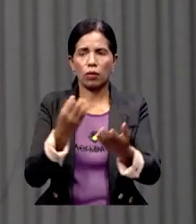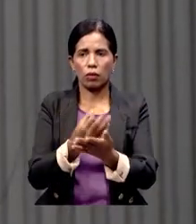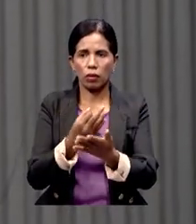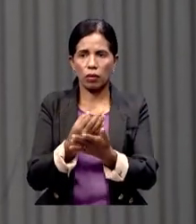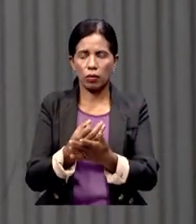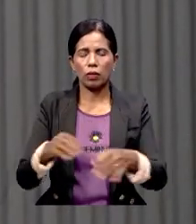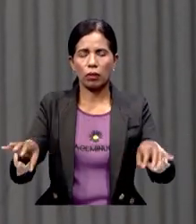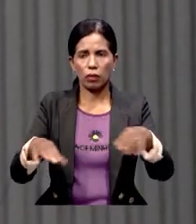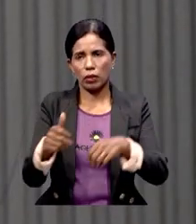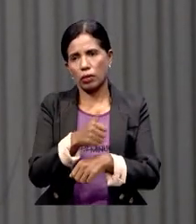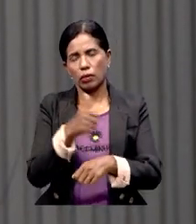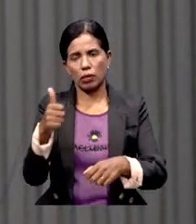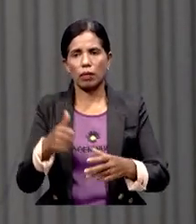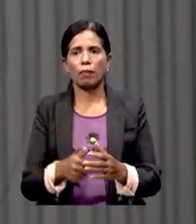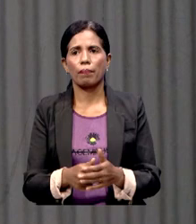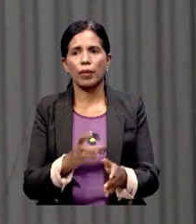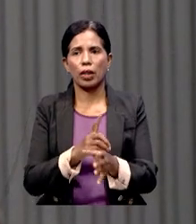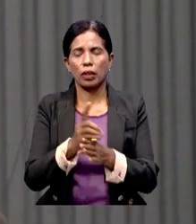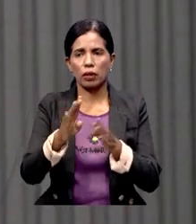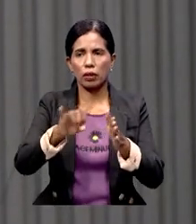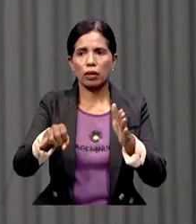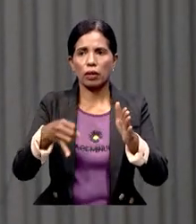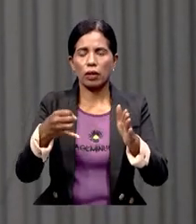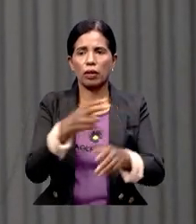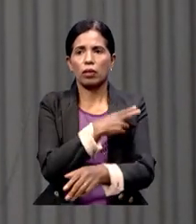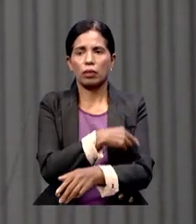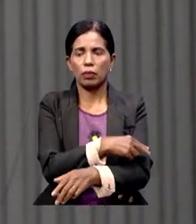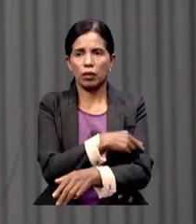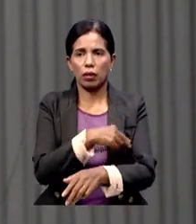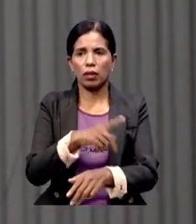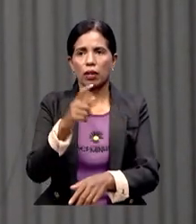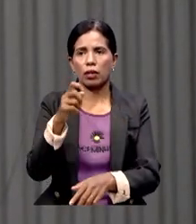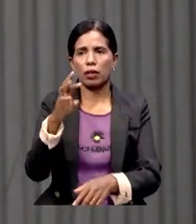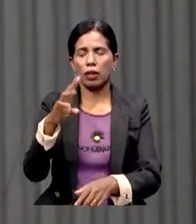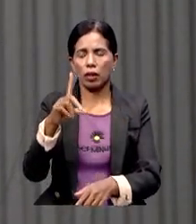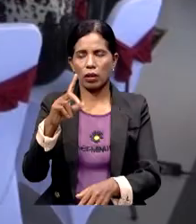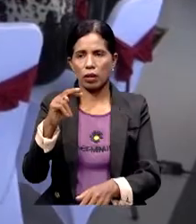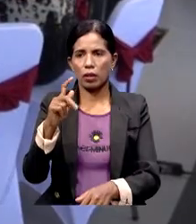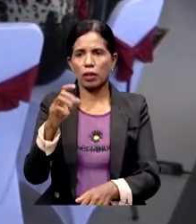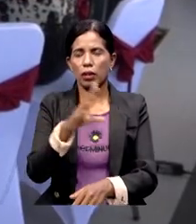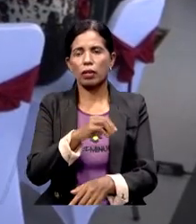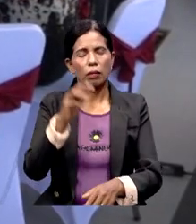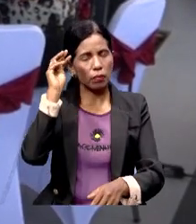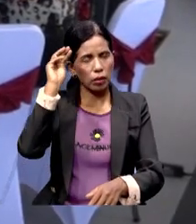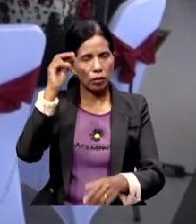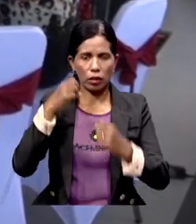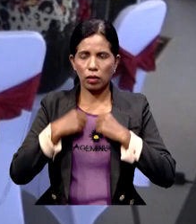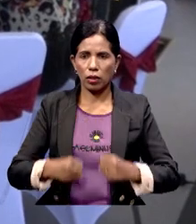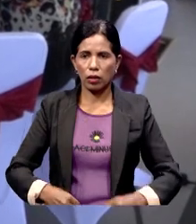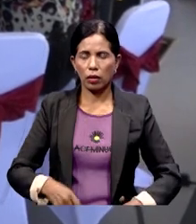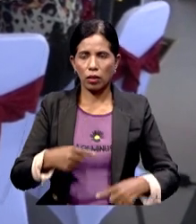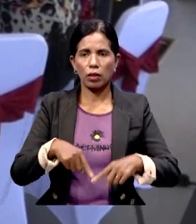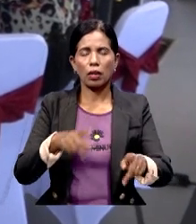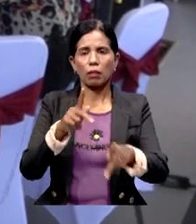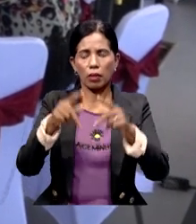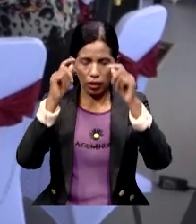para serviço selo. Lune, diretora-geral Assunto Hospitalar, Terlinda da Costa Baru Sateten, Ministério de Saúde Seiharuca